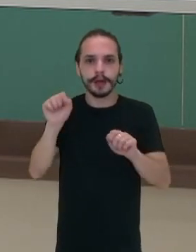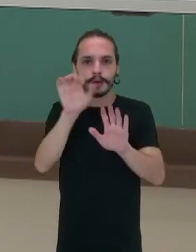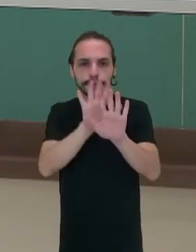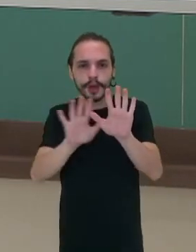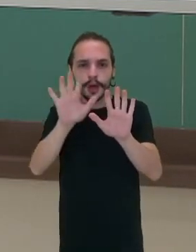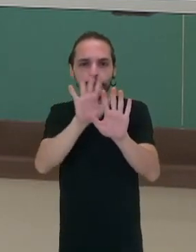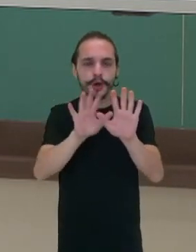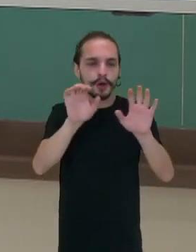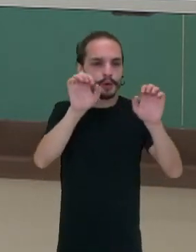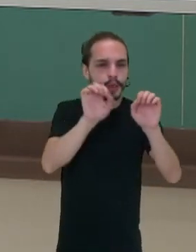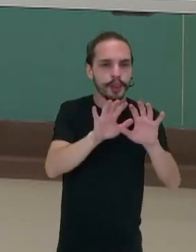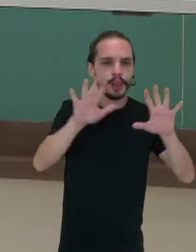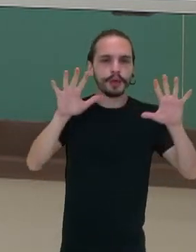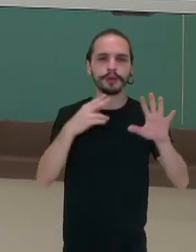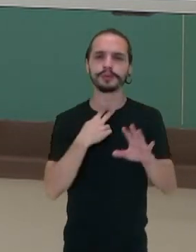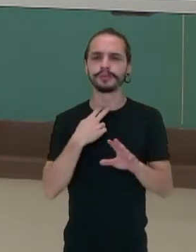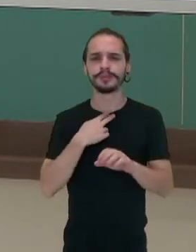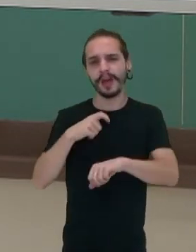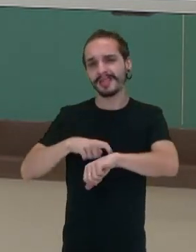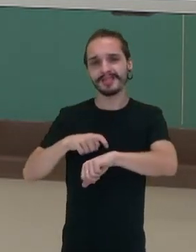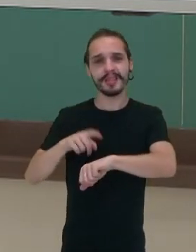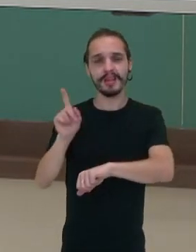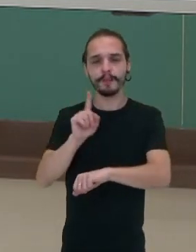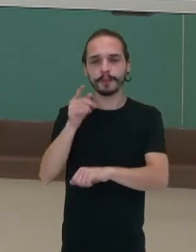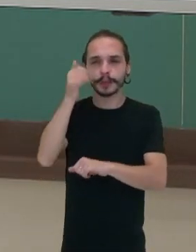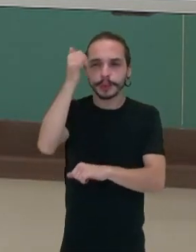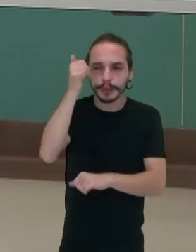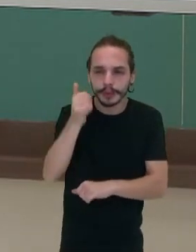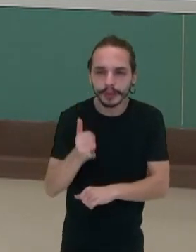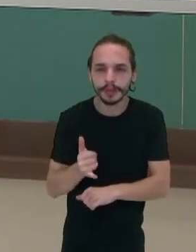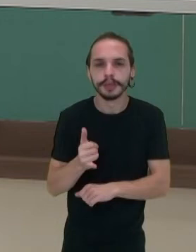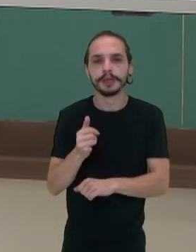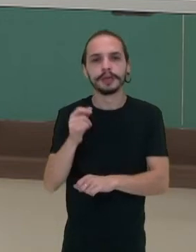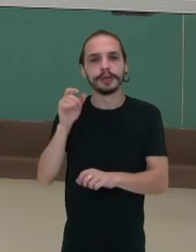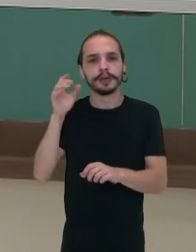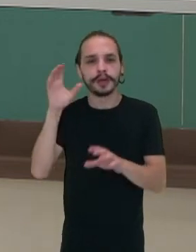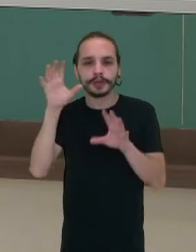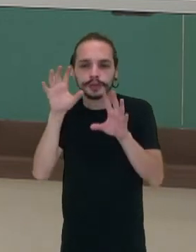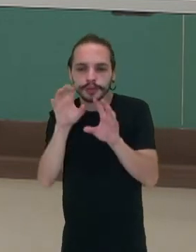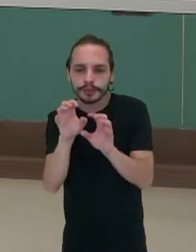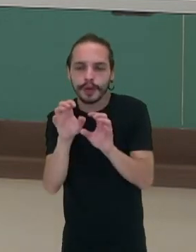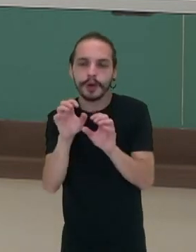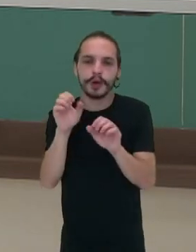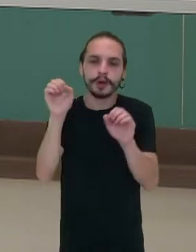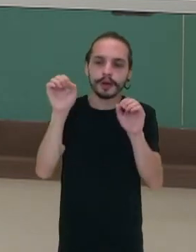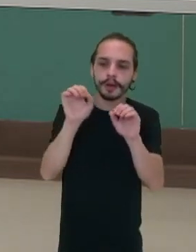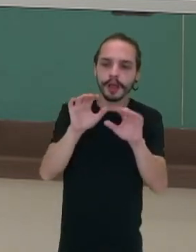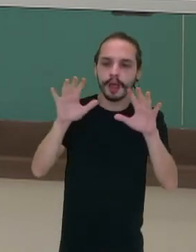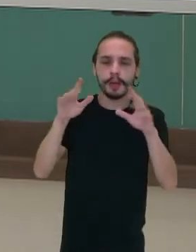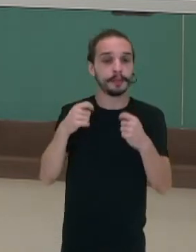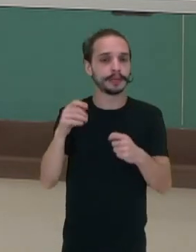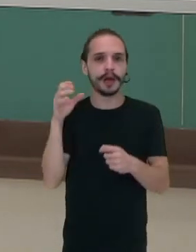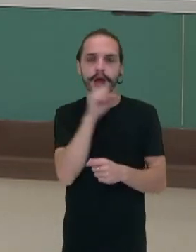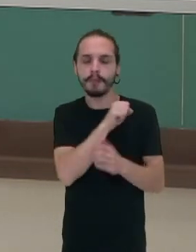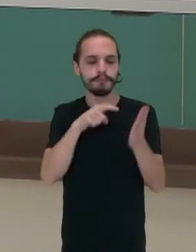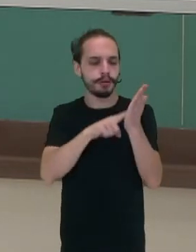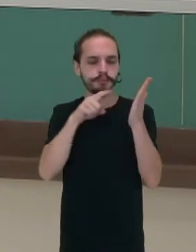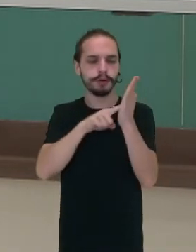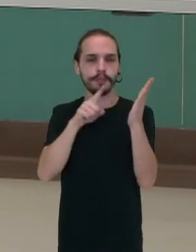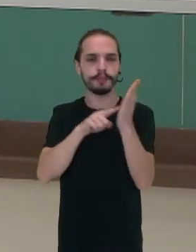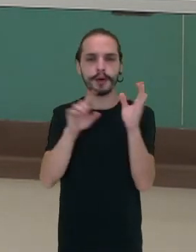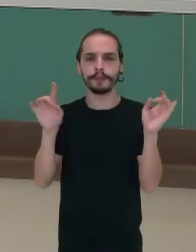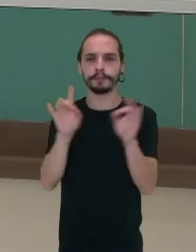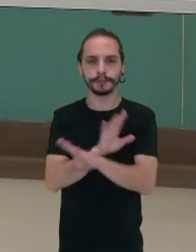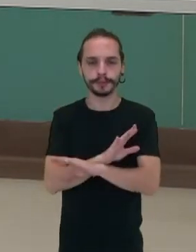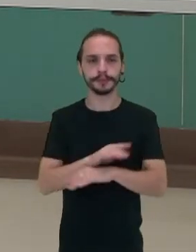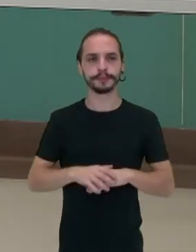de fazer linha, sombra, luz devagarzinho, não. Sombra, luz e acabou. Rápido, uma pintura rápida, pincelada rápida. Outra coisa,